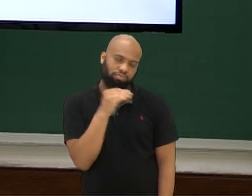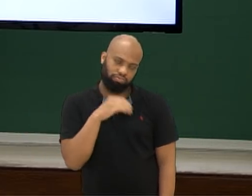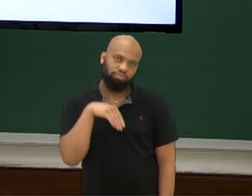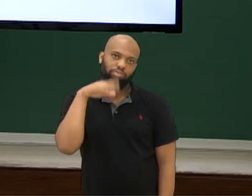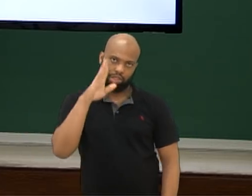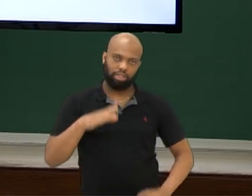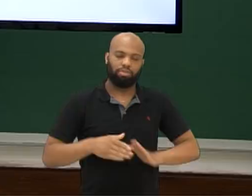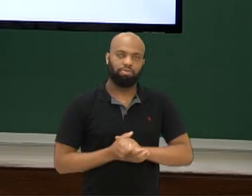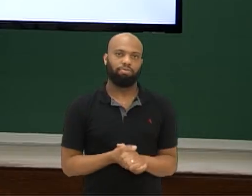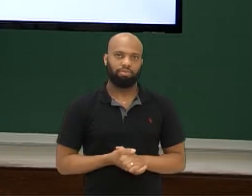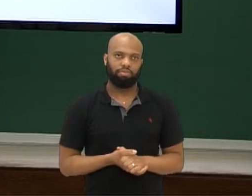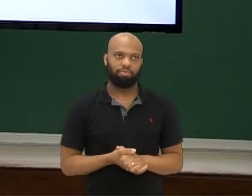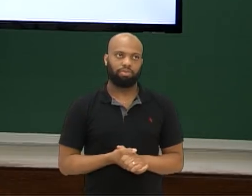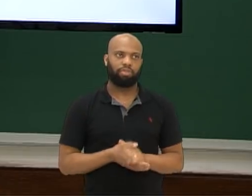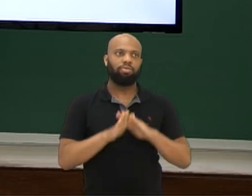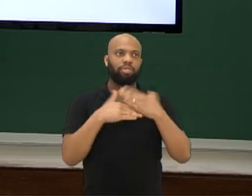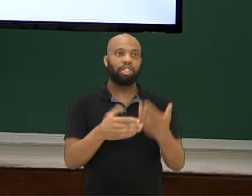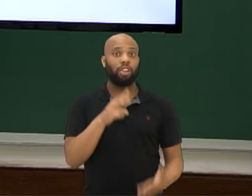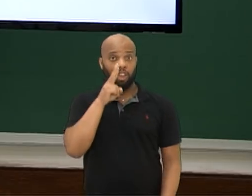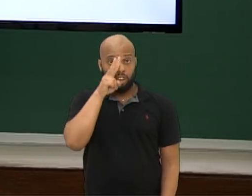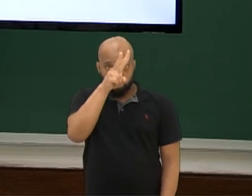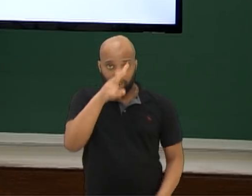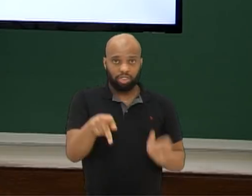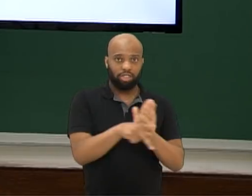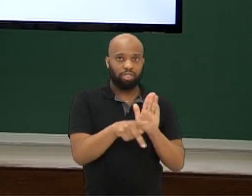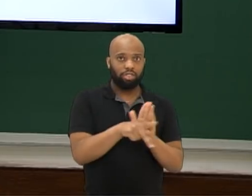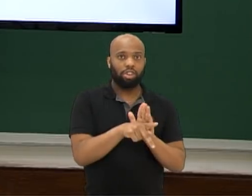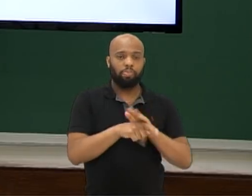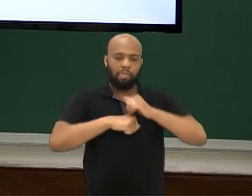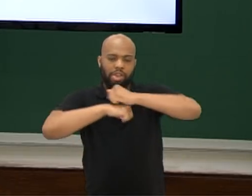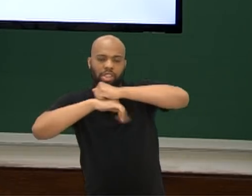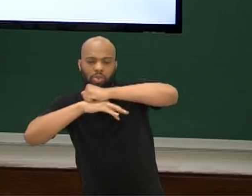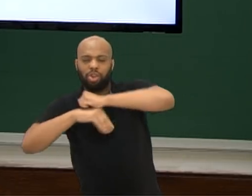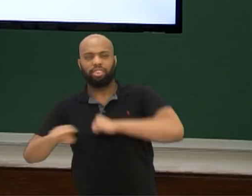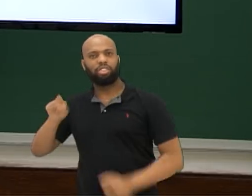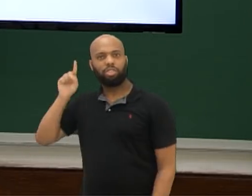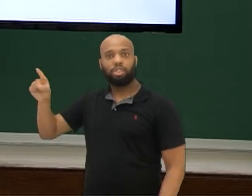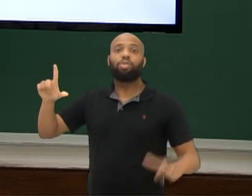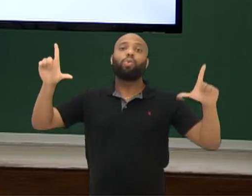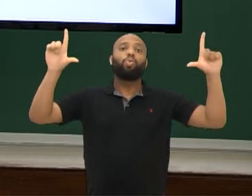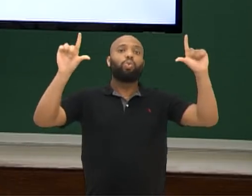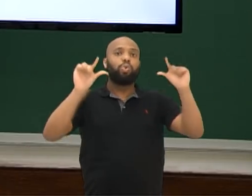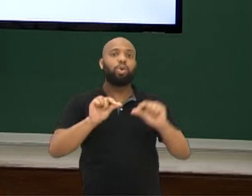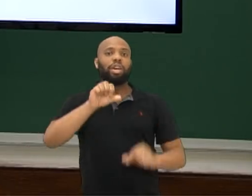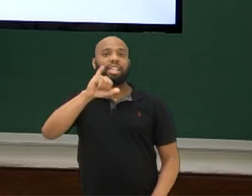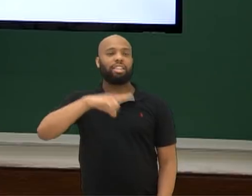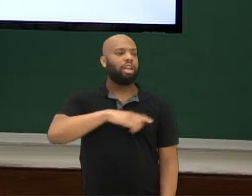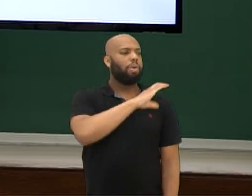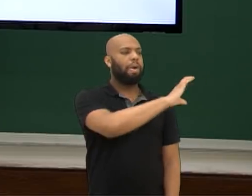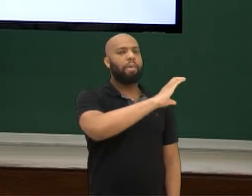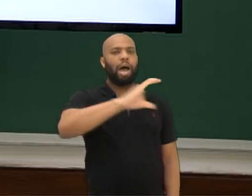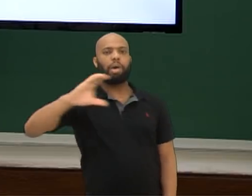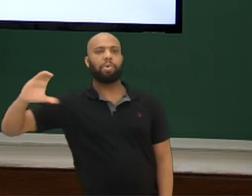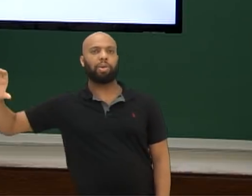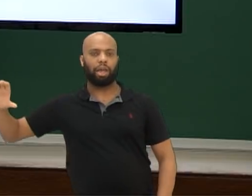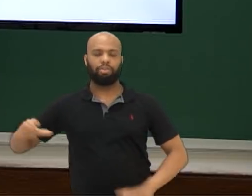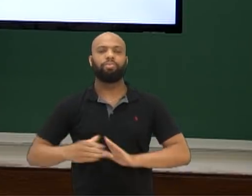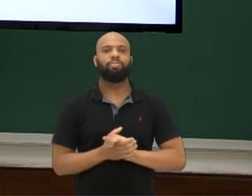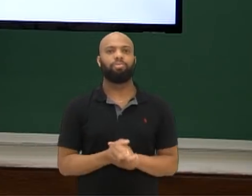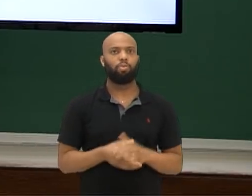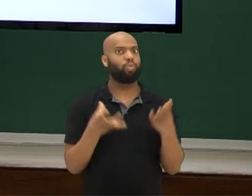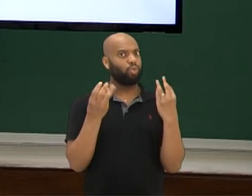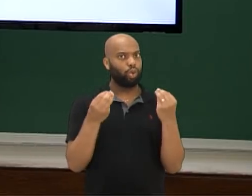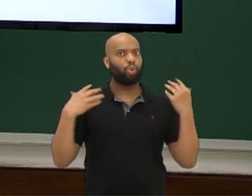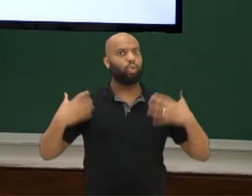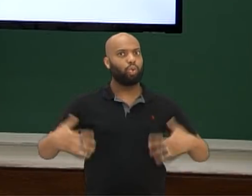esse ácido terá, tá? Então a força do ácido carboxílico diminui com o aumento da cadeia carbônica, tá bom?